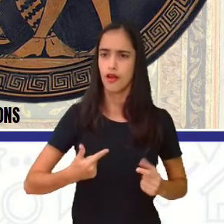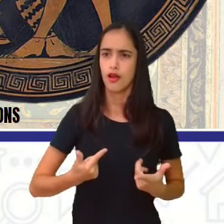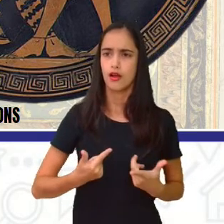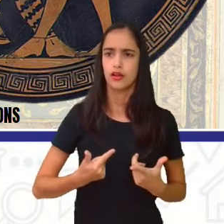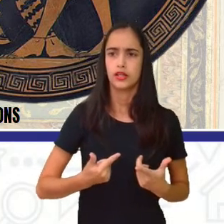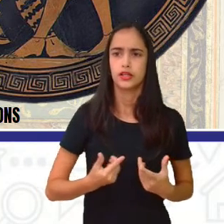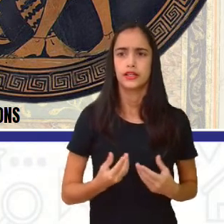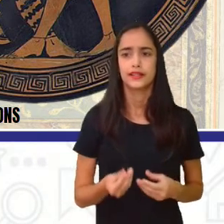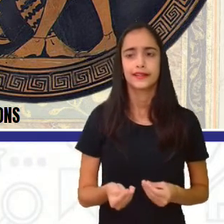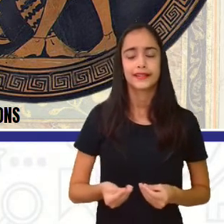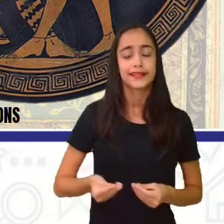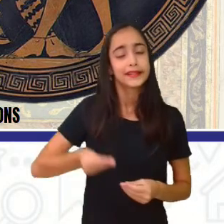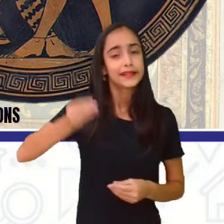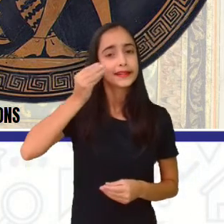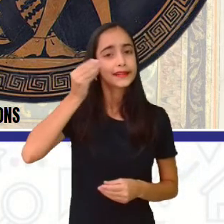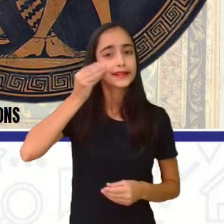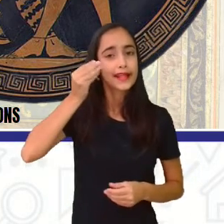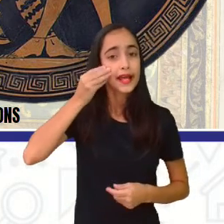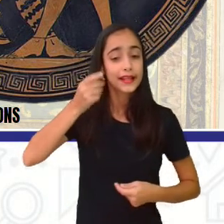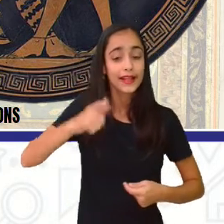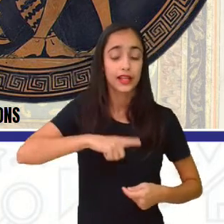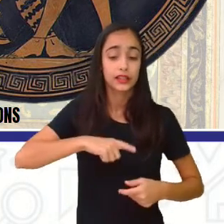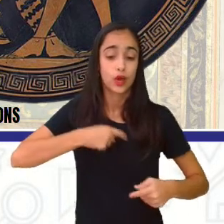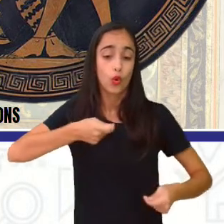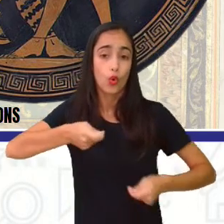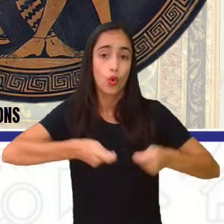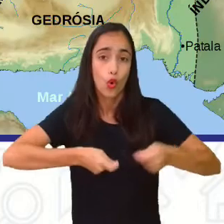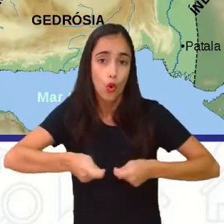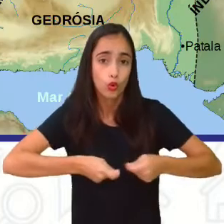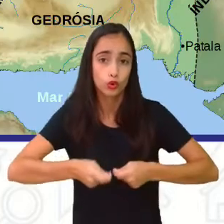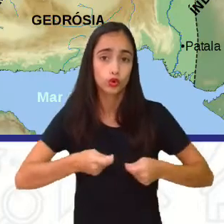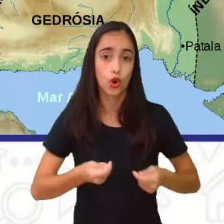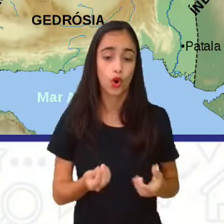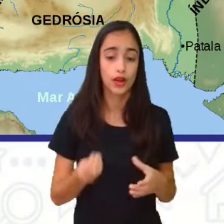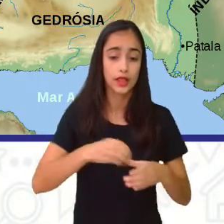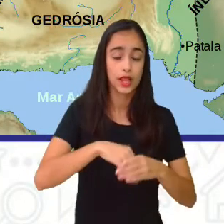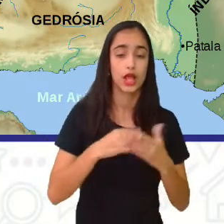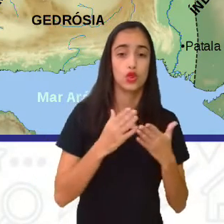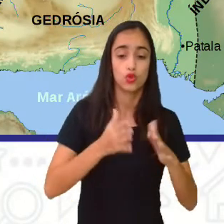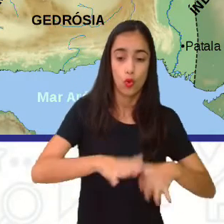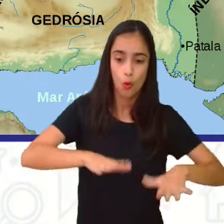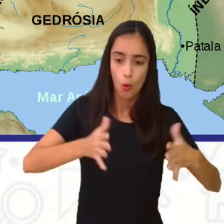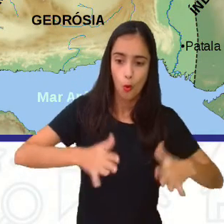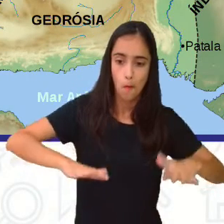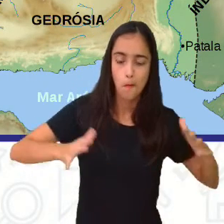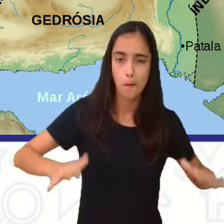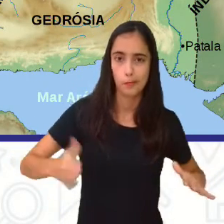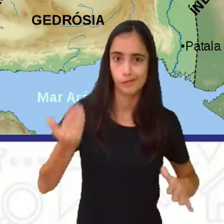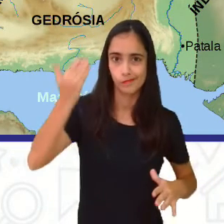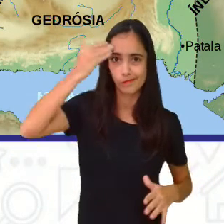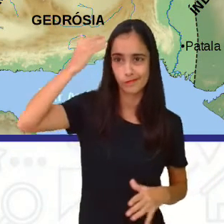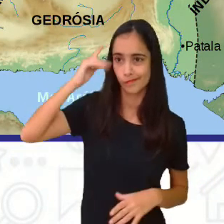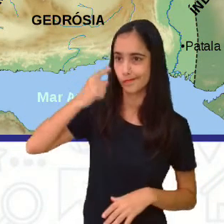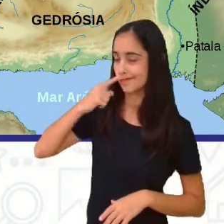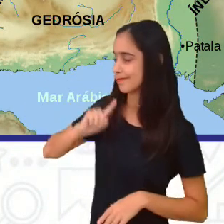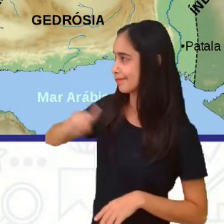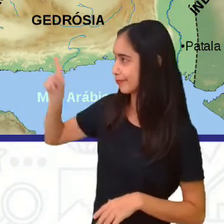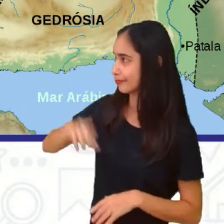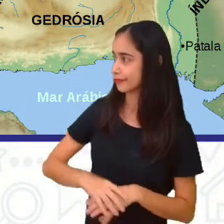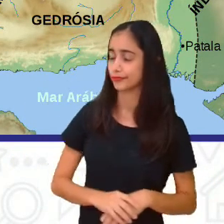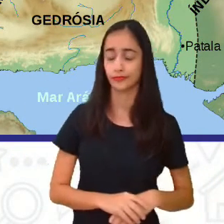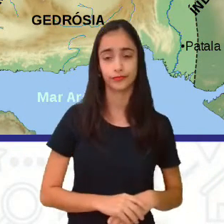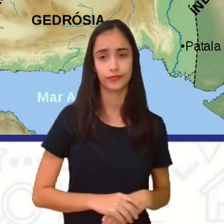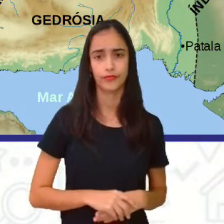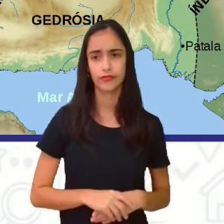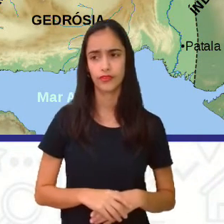pelo controle do comércio marítimo do mar Egeu. Deixa eu voltar para o mapa para ver se dá. Não, aqui a gente tem o mar Arábico. O mar Egeu ele